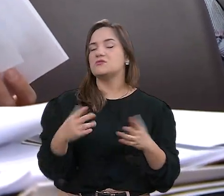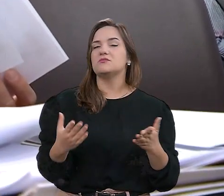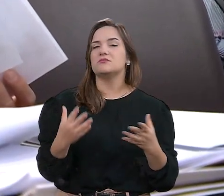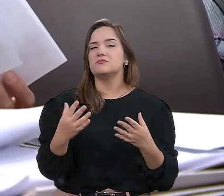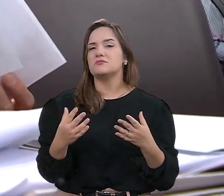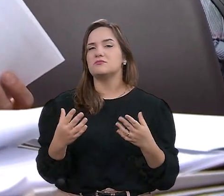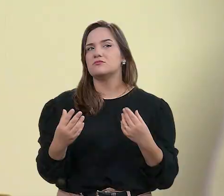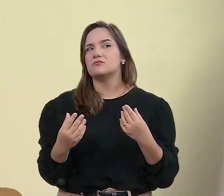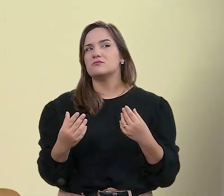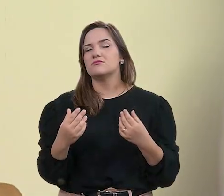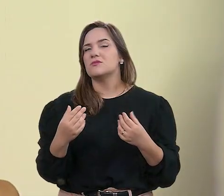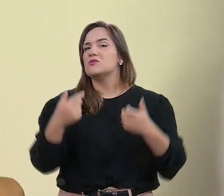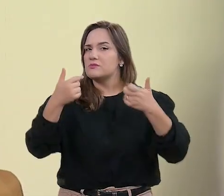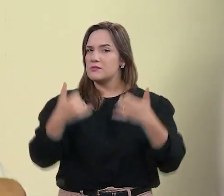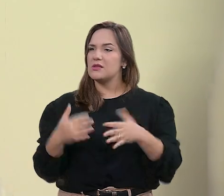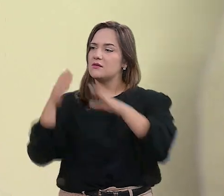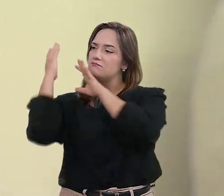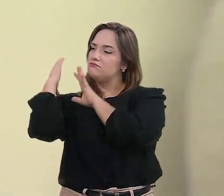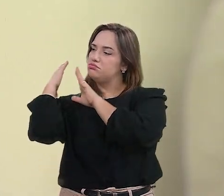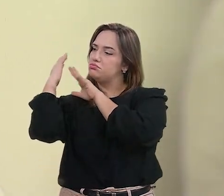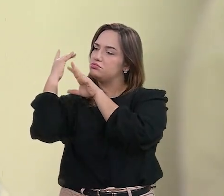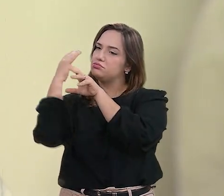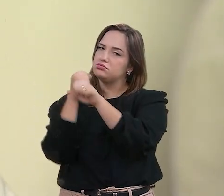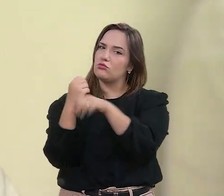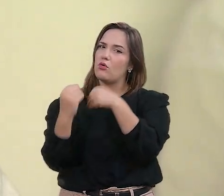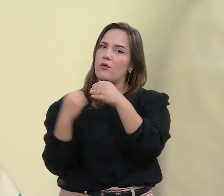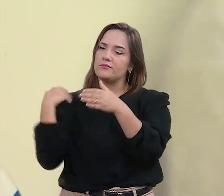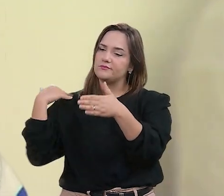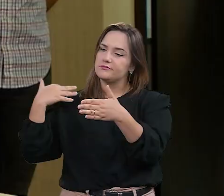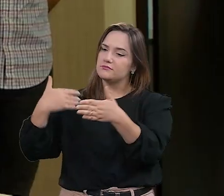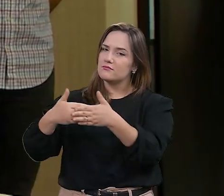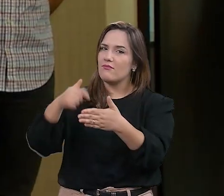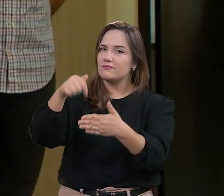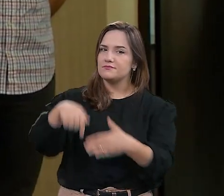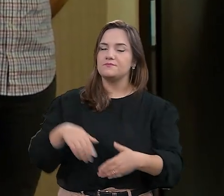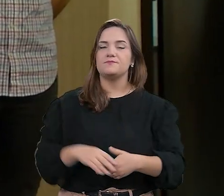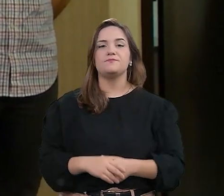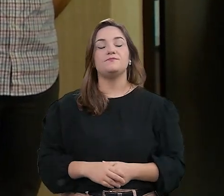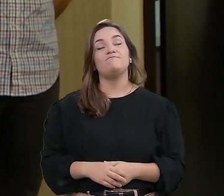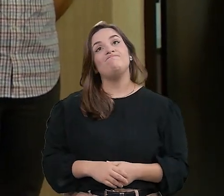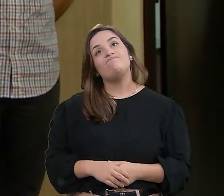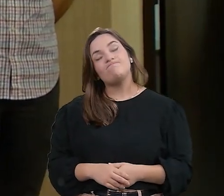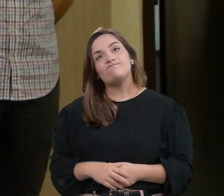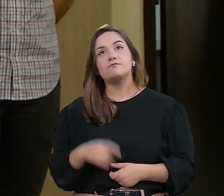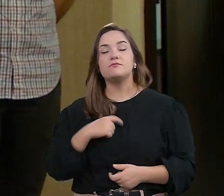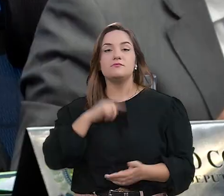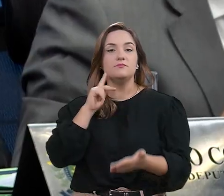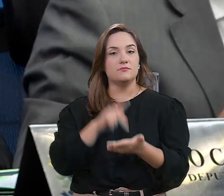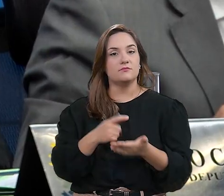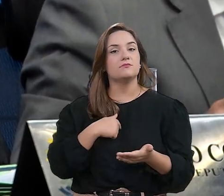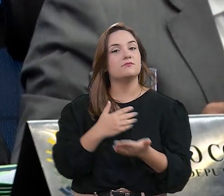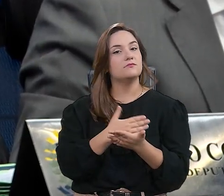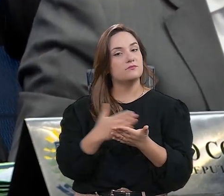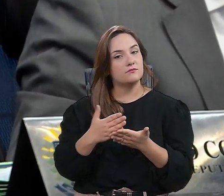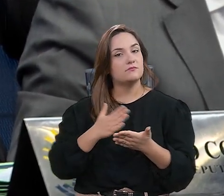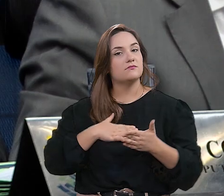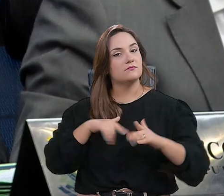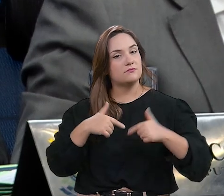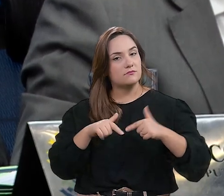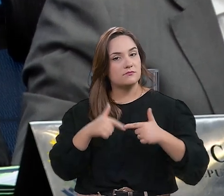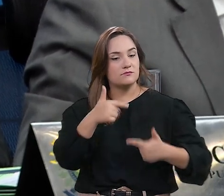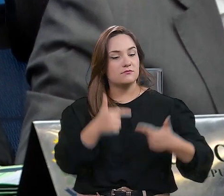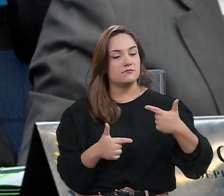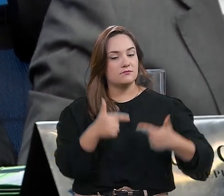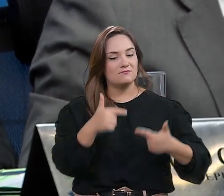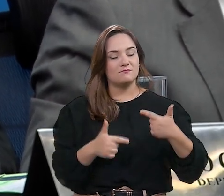mandatos. Comenta para nós um pouquinho dessa sua trajetória. Bom, eu na verdade comecei a minha atividade